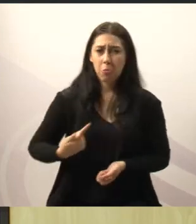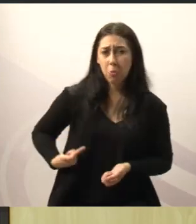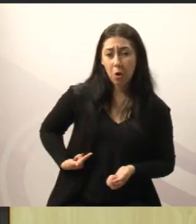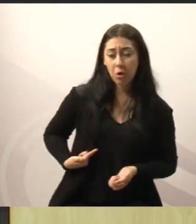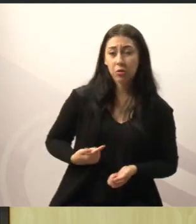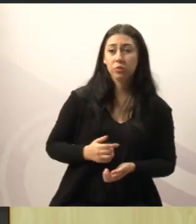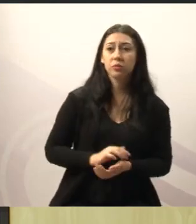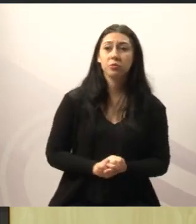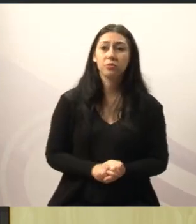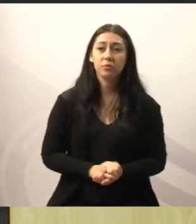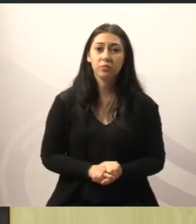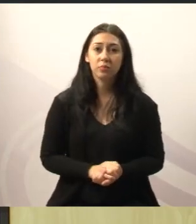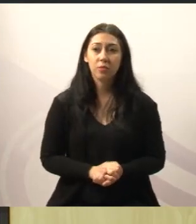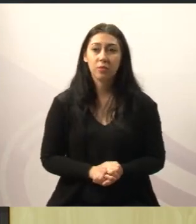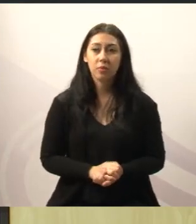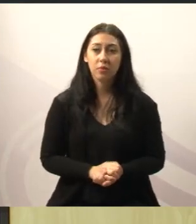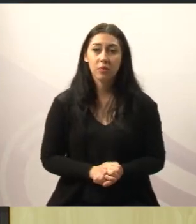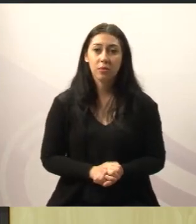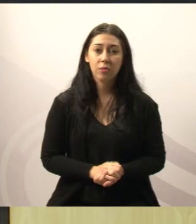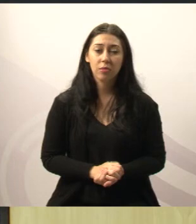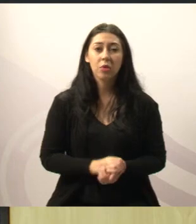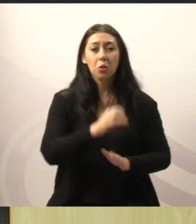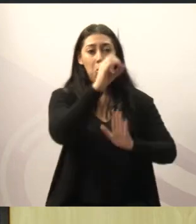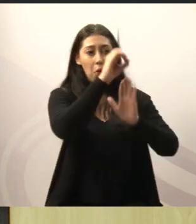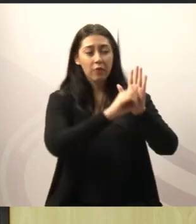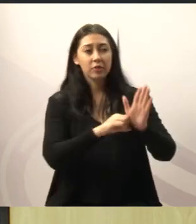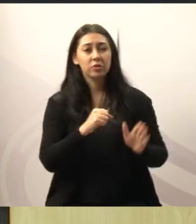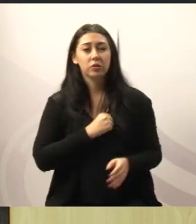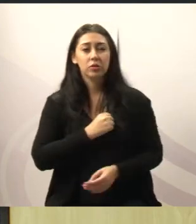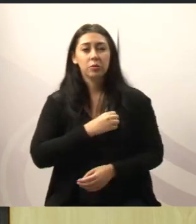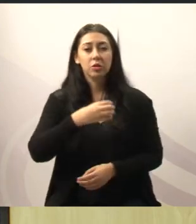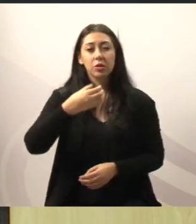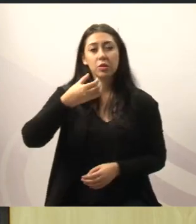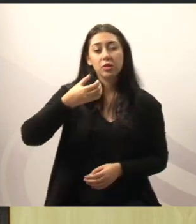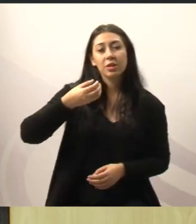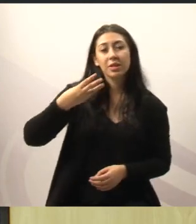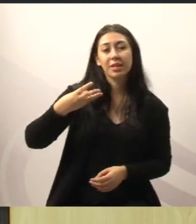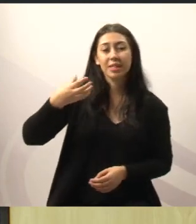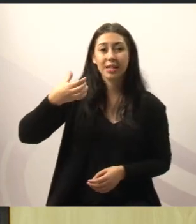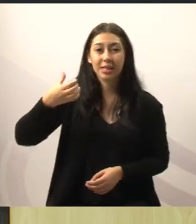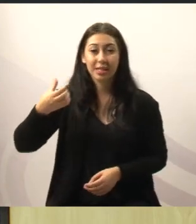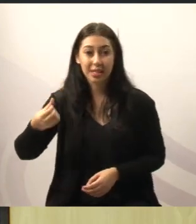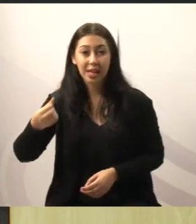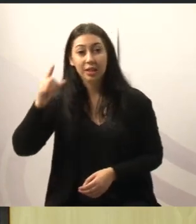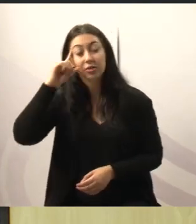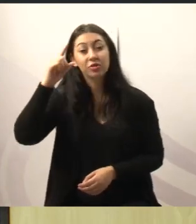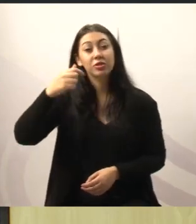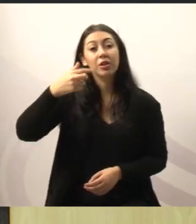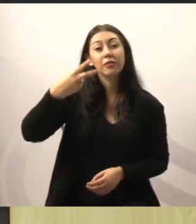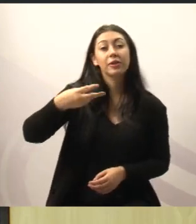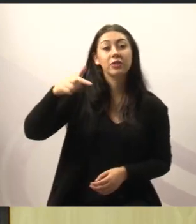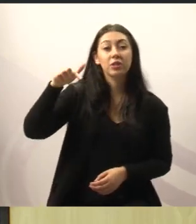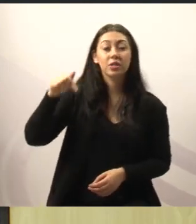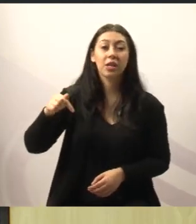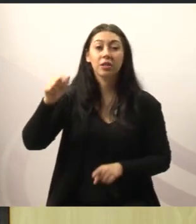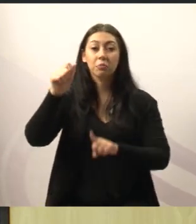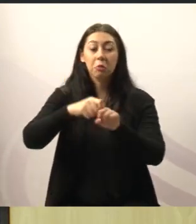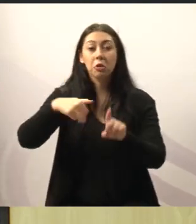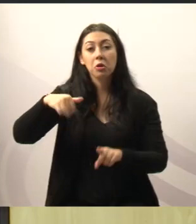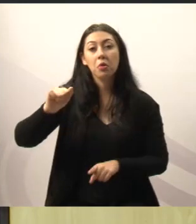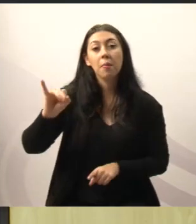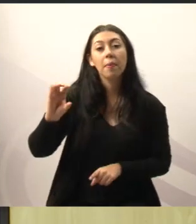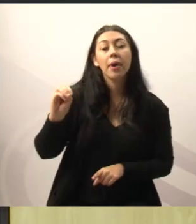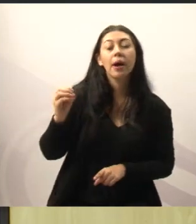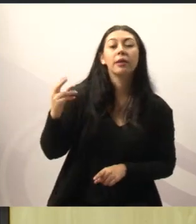federal. Considerando a expedição do ofício número 036, de 27 de março de 2020, de lavra do gabinete da vereadora Lucimar